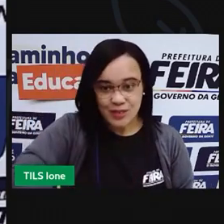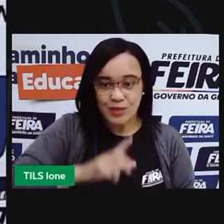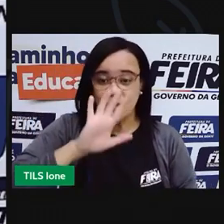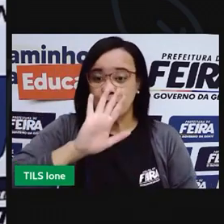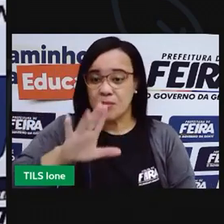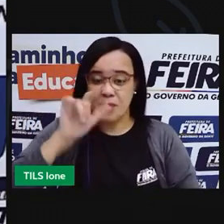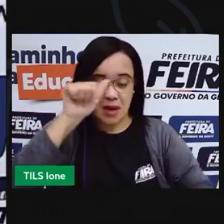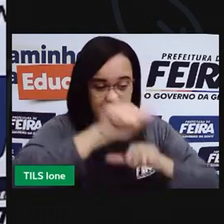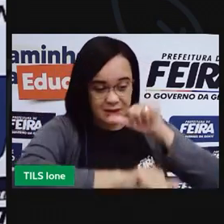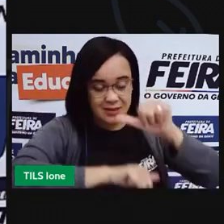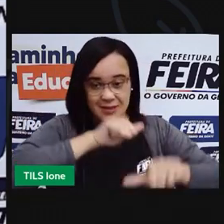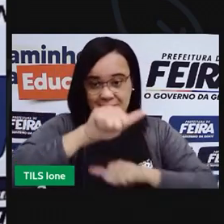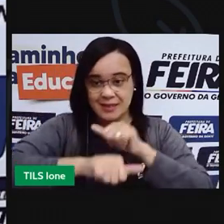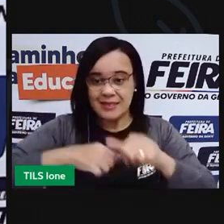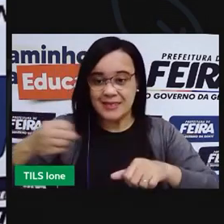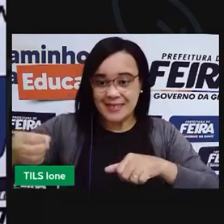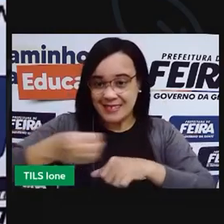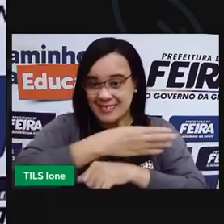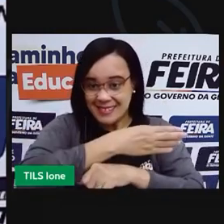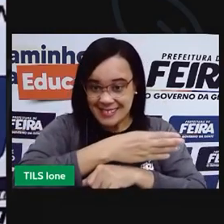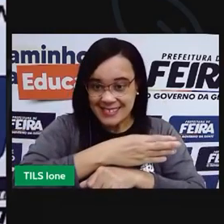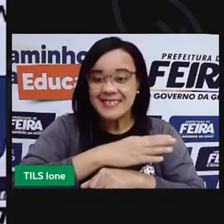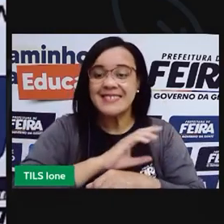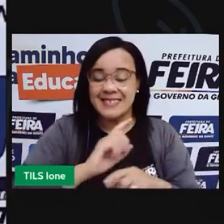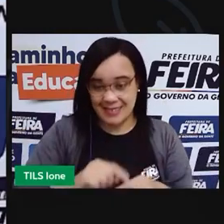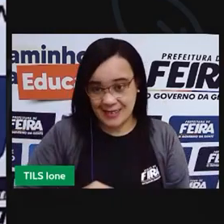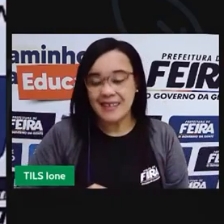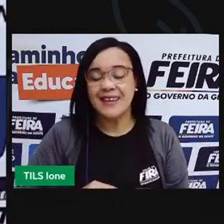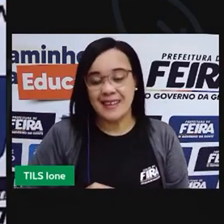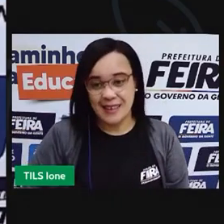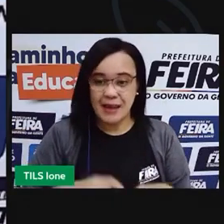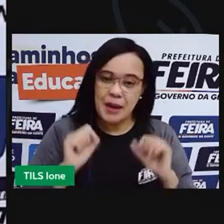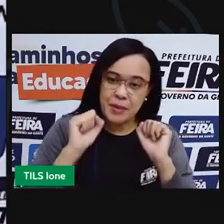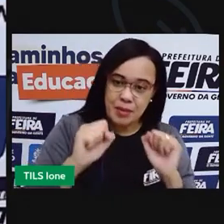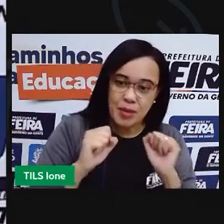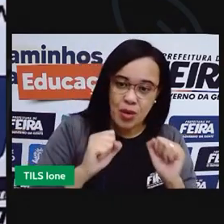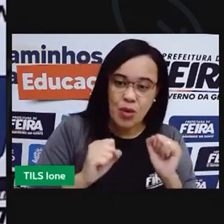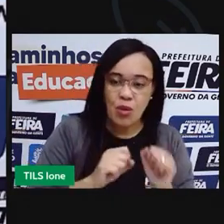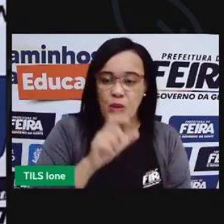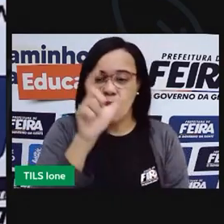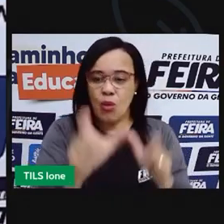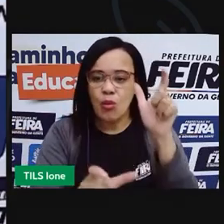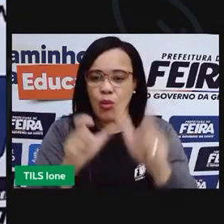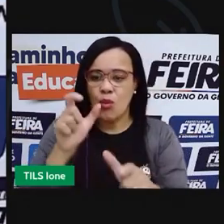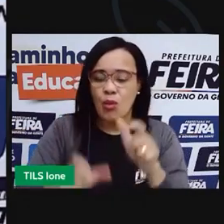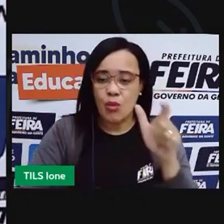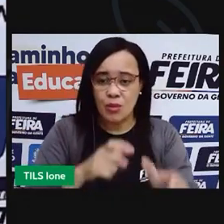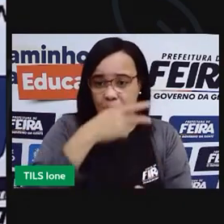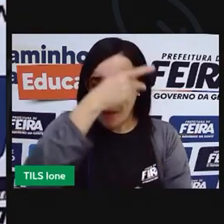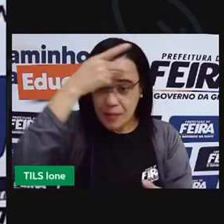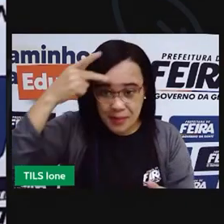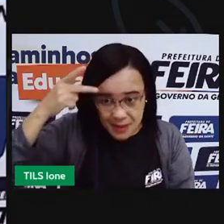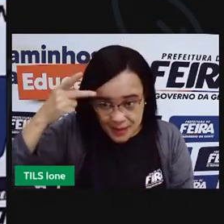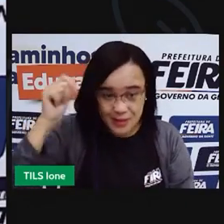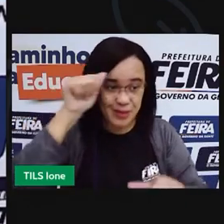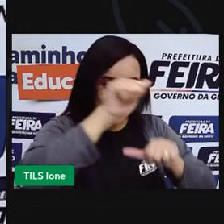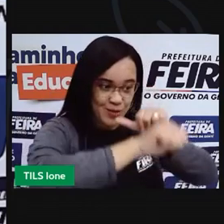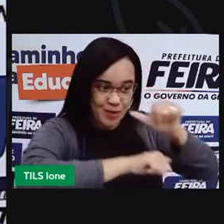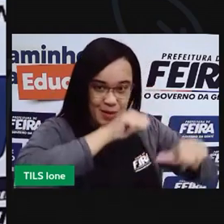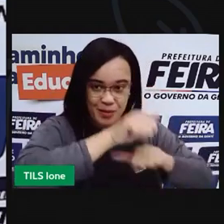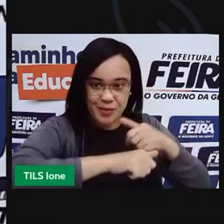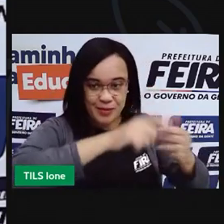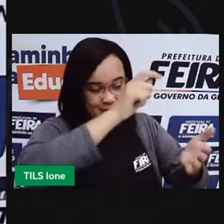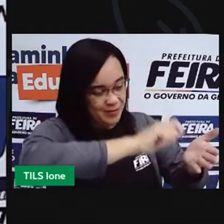É realmente uma releitura, uma interpretação pessoal ali do autor, da pessoa que está